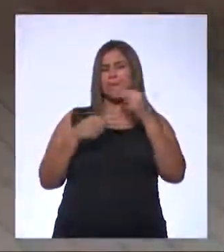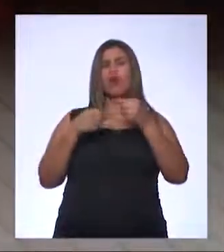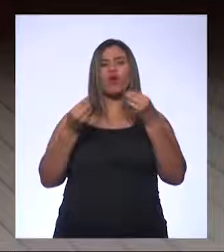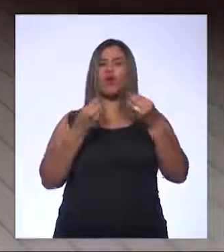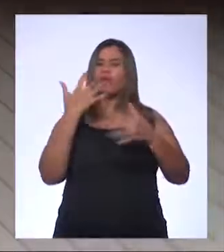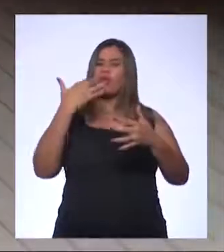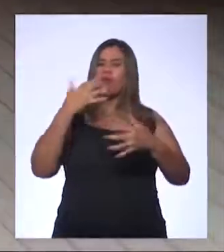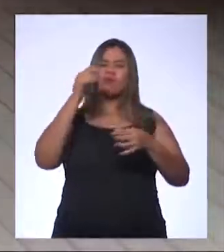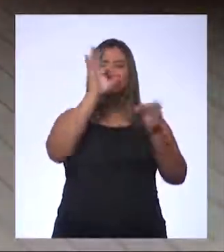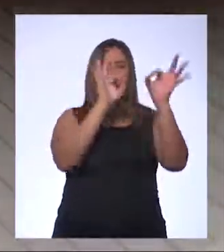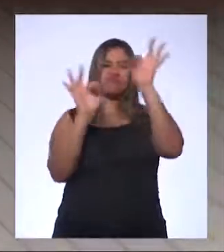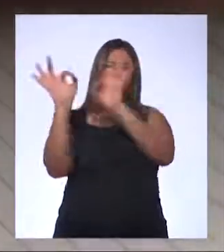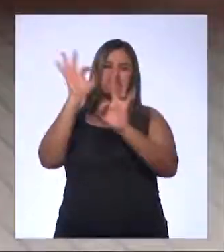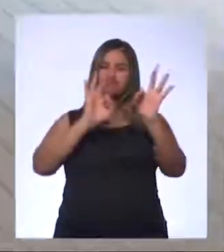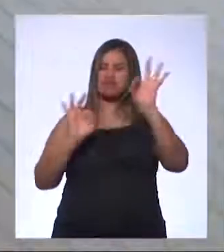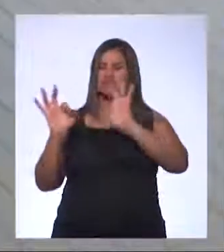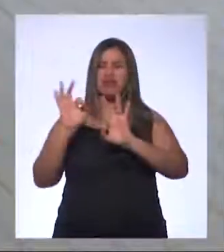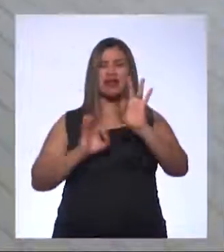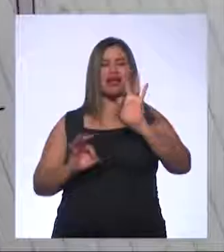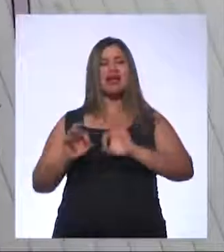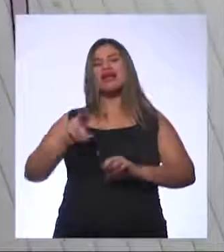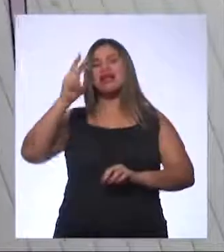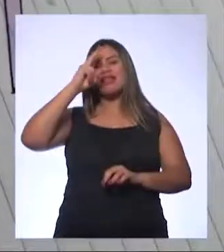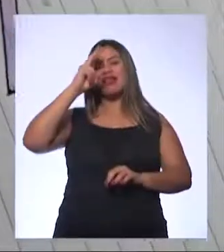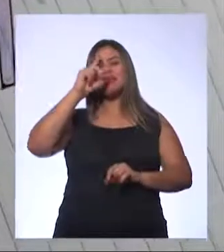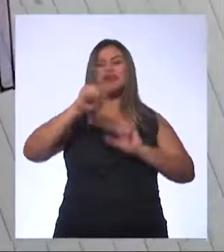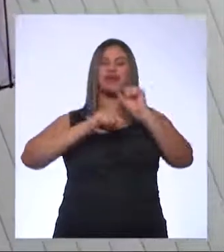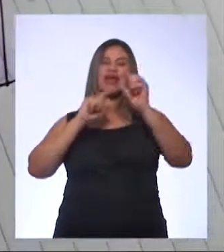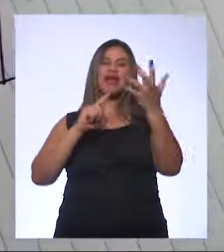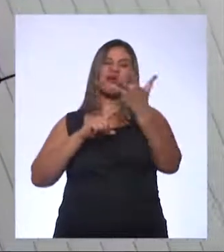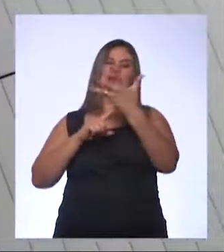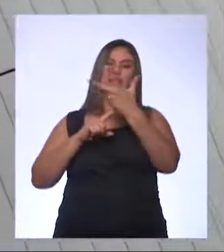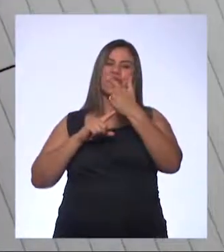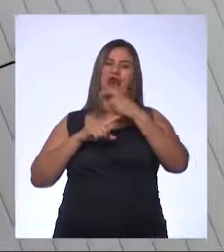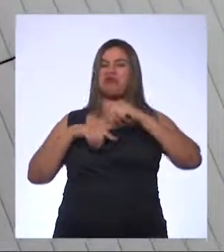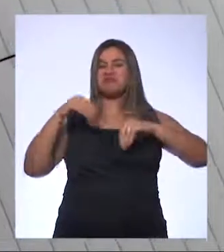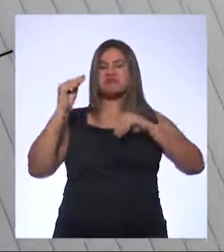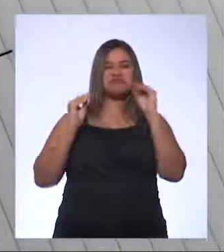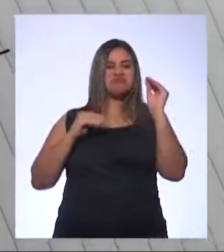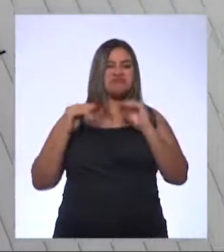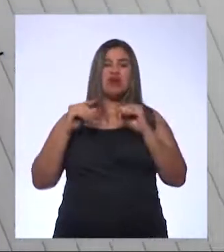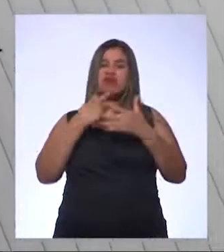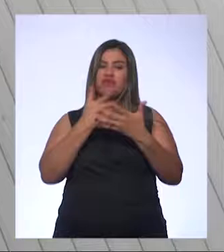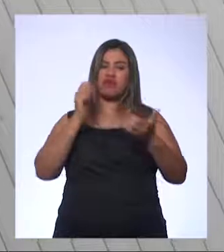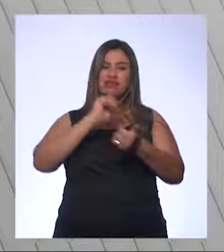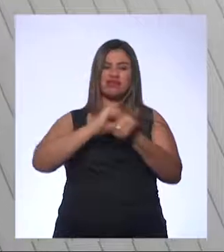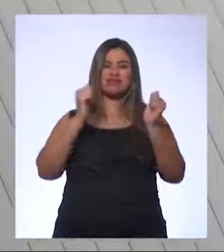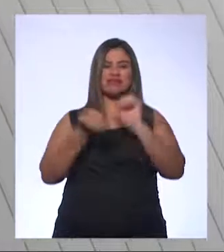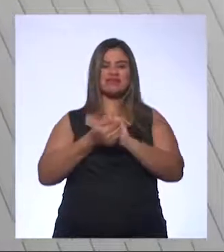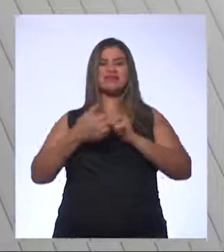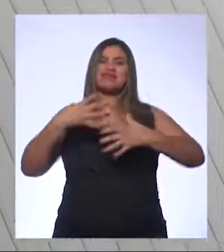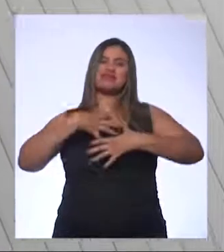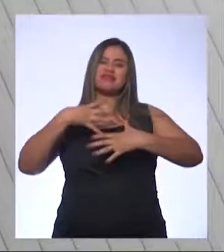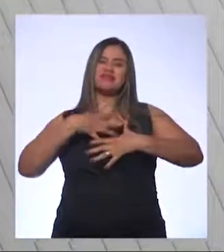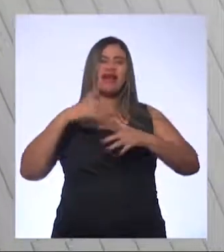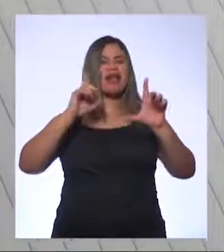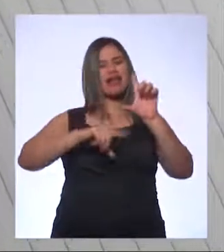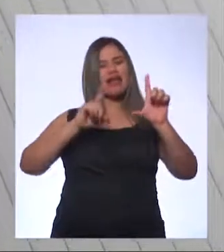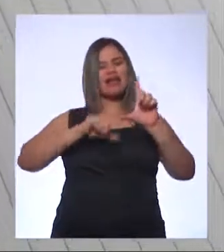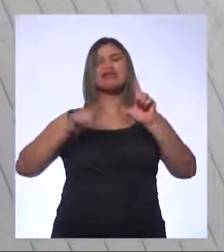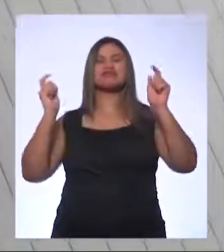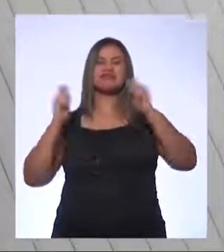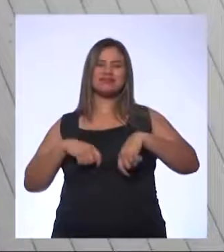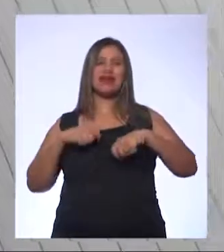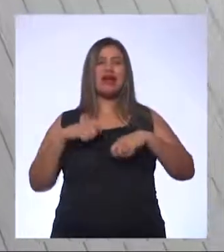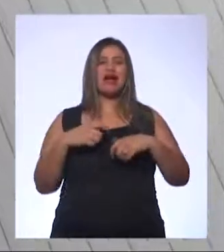você preferir. E sempre se lembre que o lettering é uma arte muito versátil, então você pode mudar sim o estilo da letra. Então